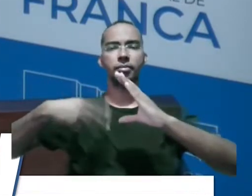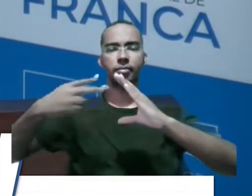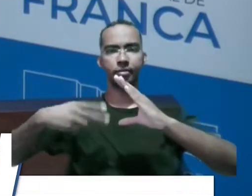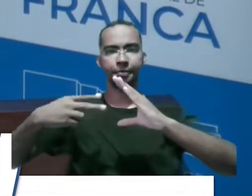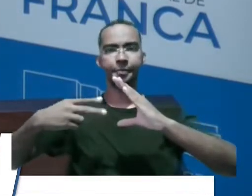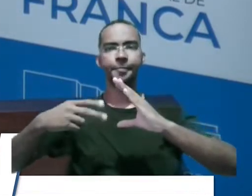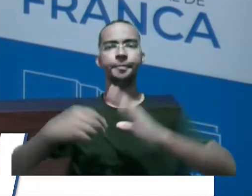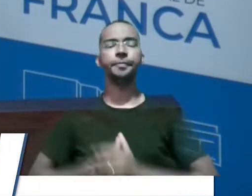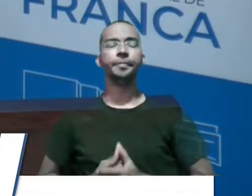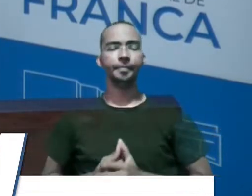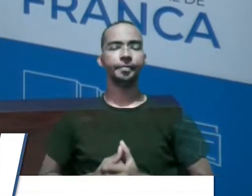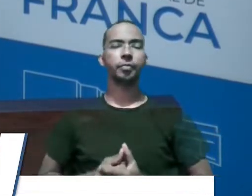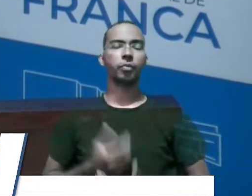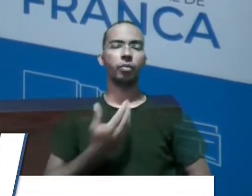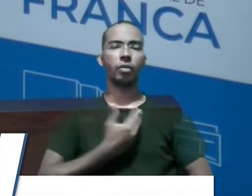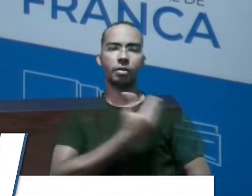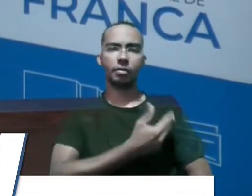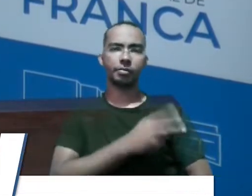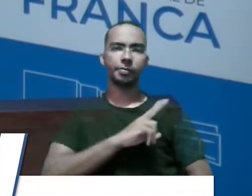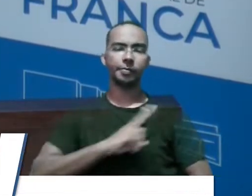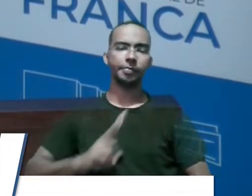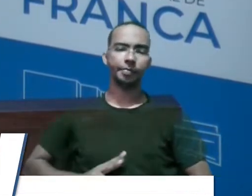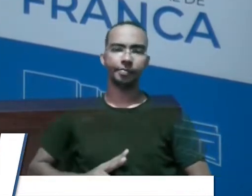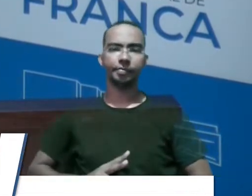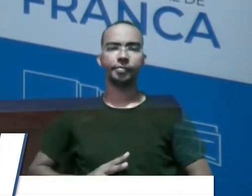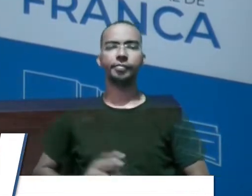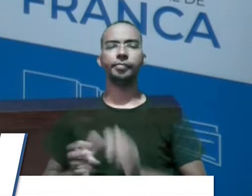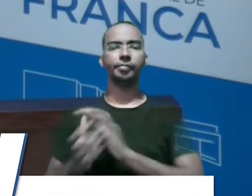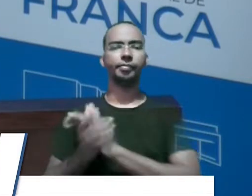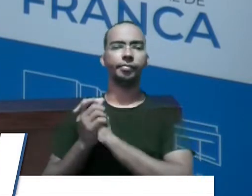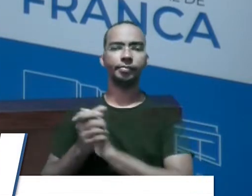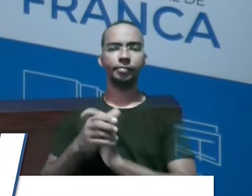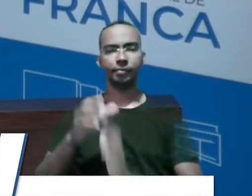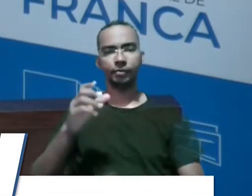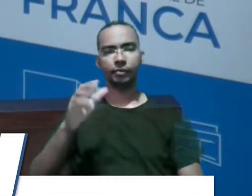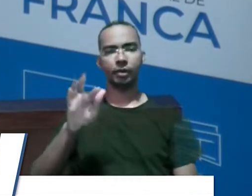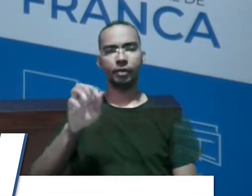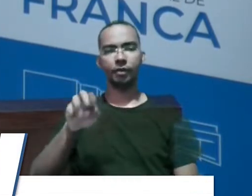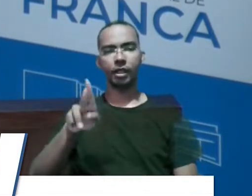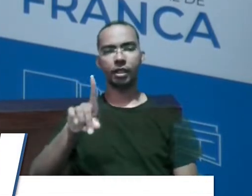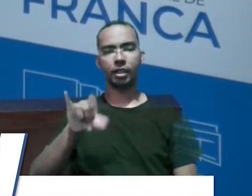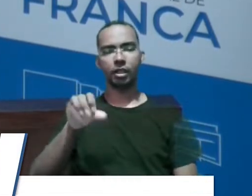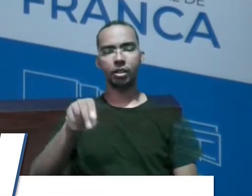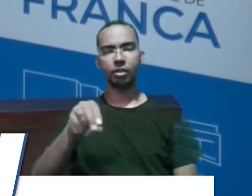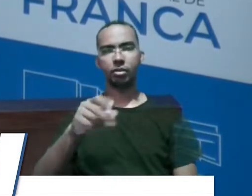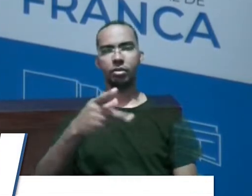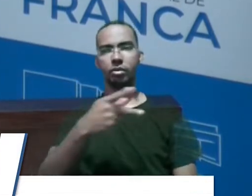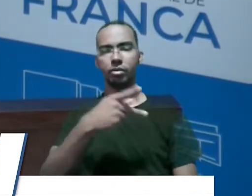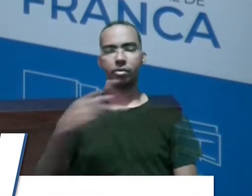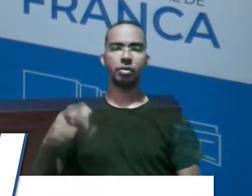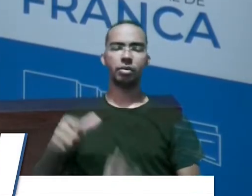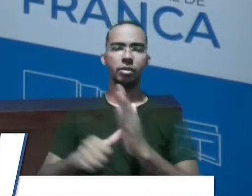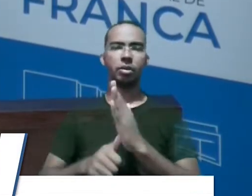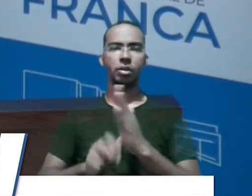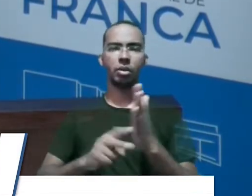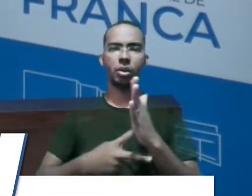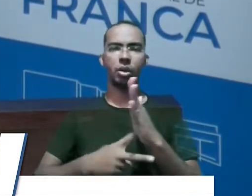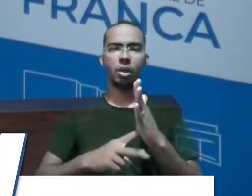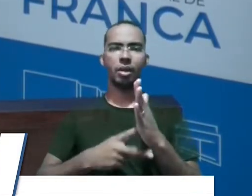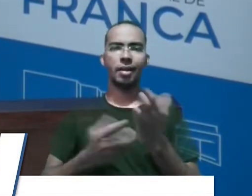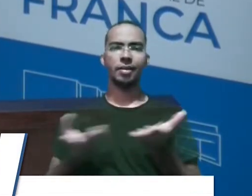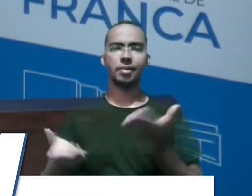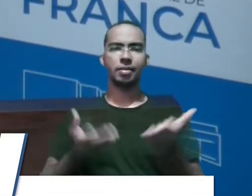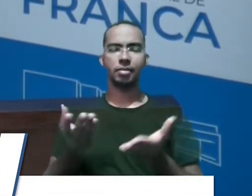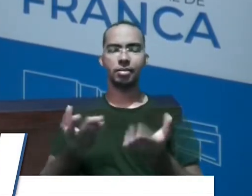cumprimentar os colegas vereadores, cumprimentar o Fernando, presidente do Sindicato dos Servidores, e dizer que